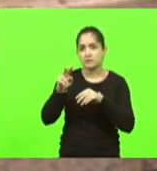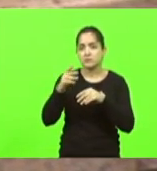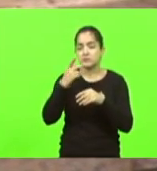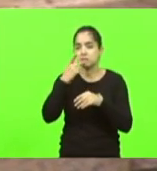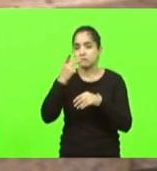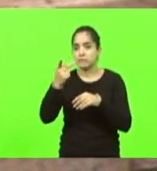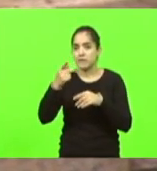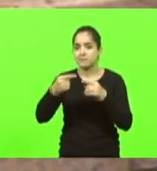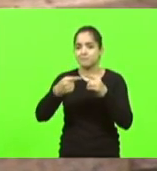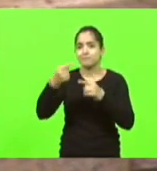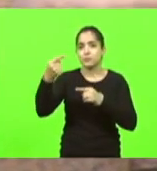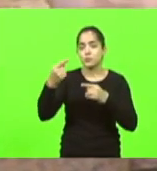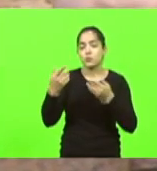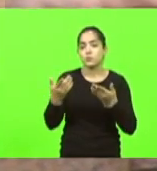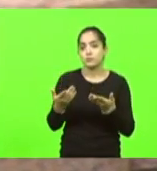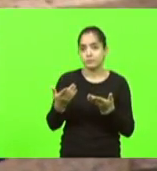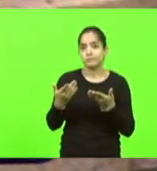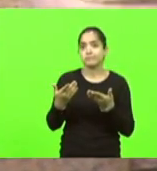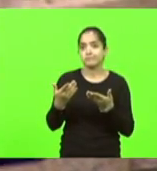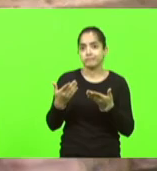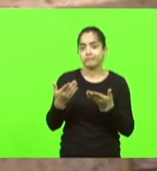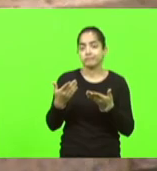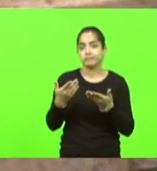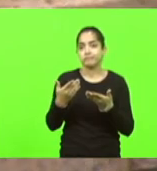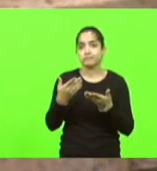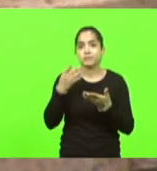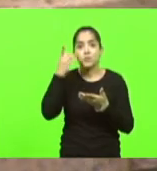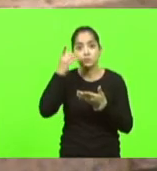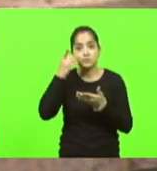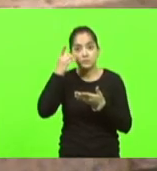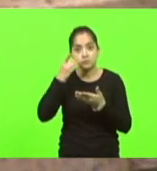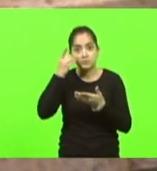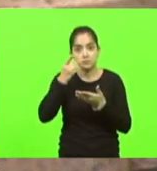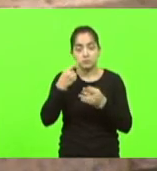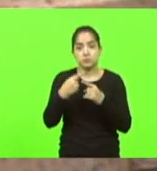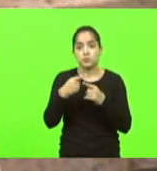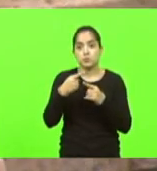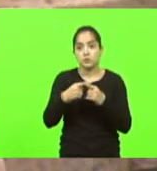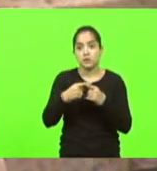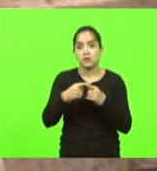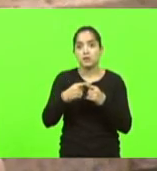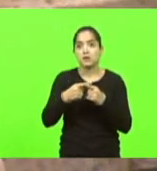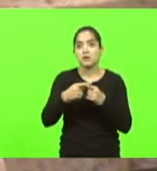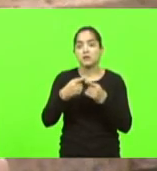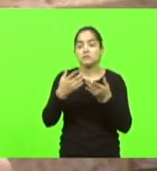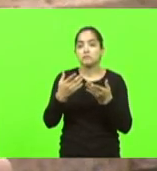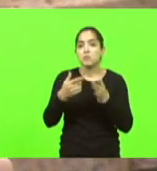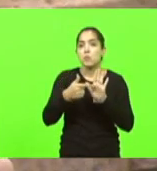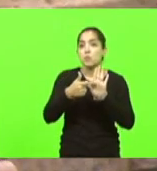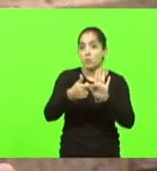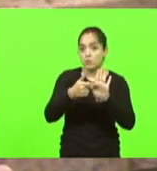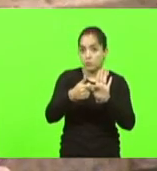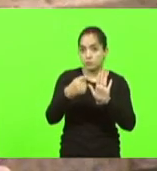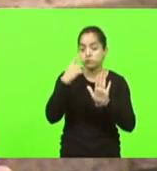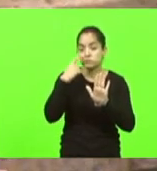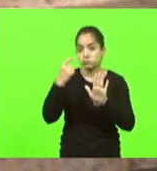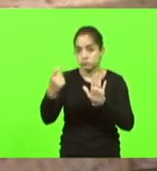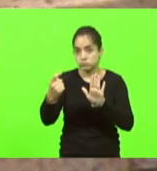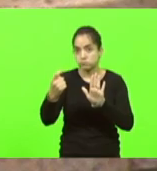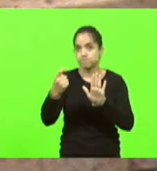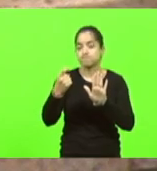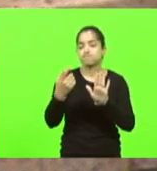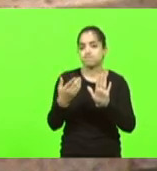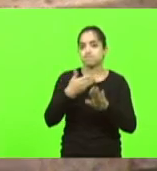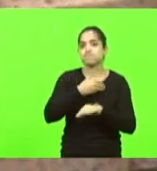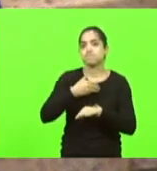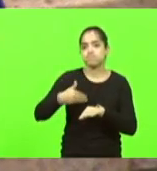à os parlamentares da sua casa porque diversos aqui demonstraram o interesse Republicano